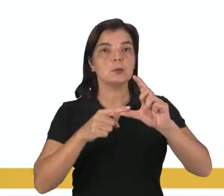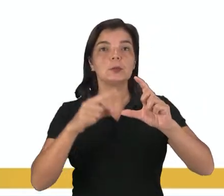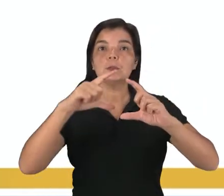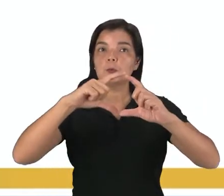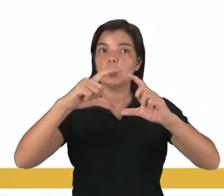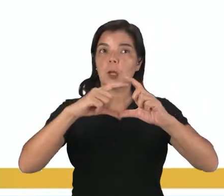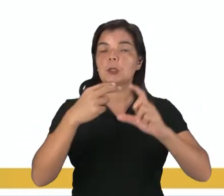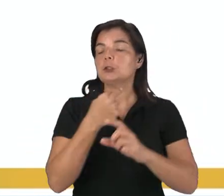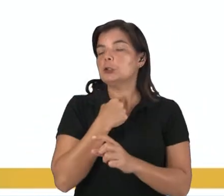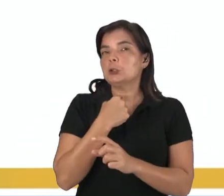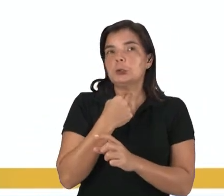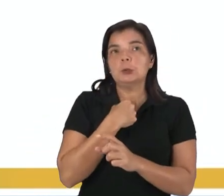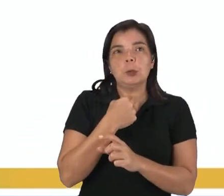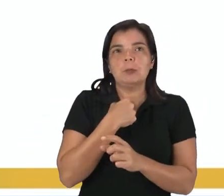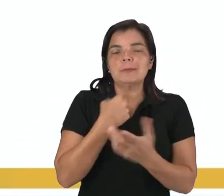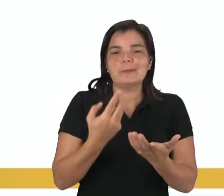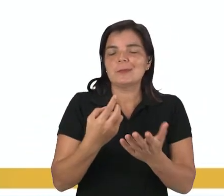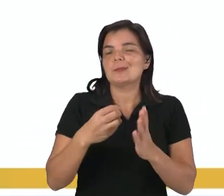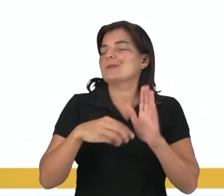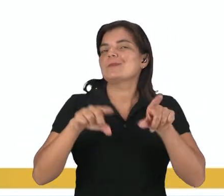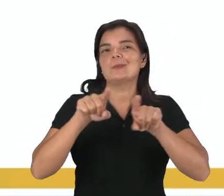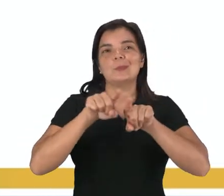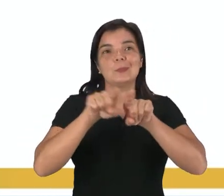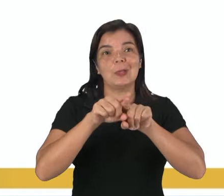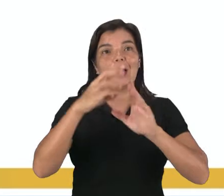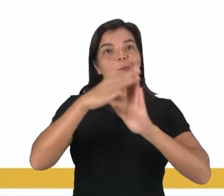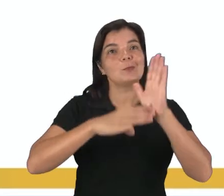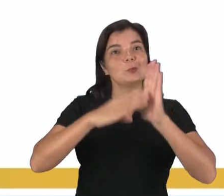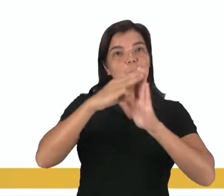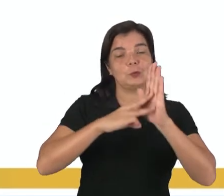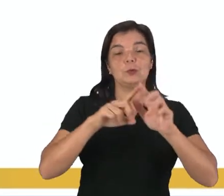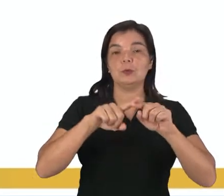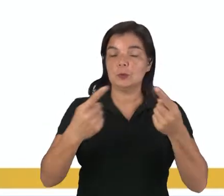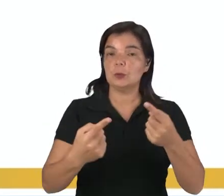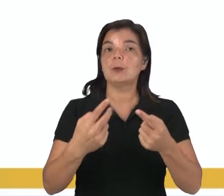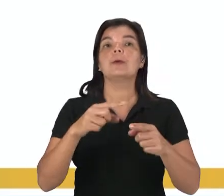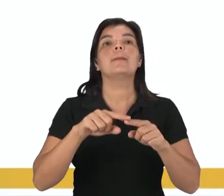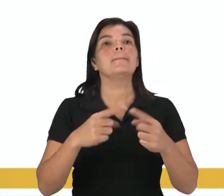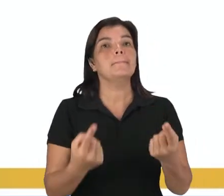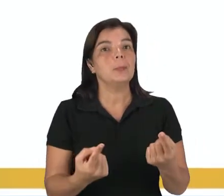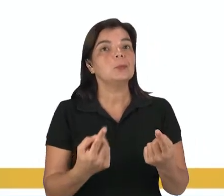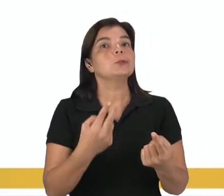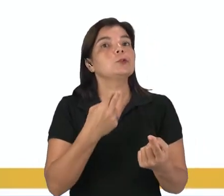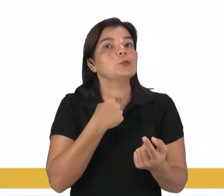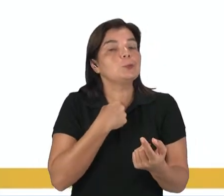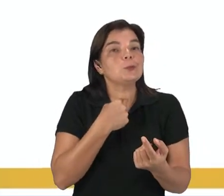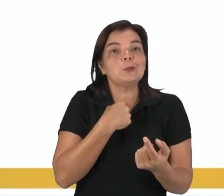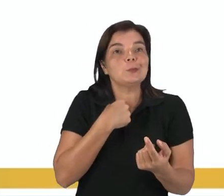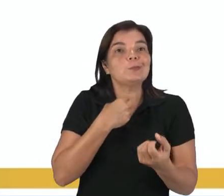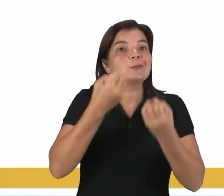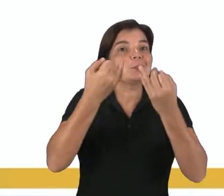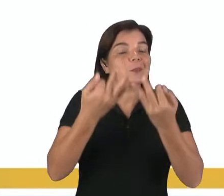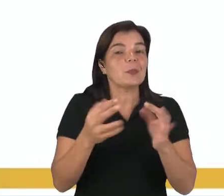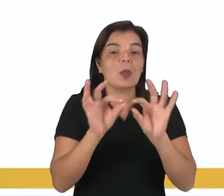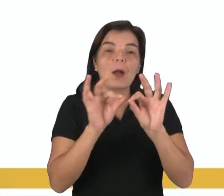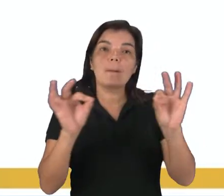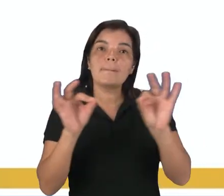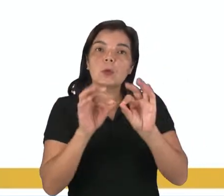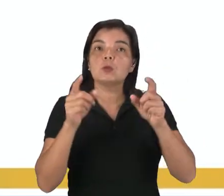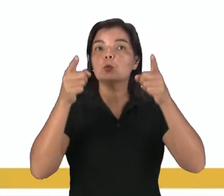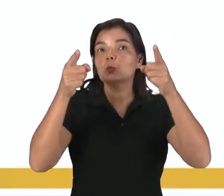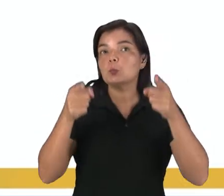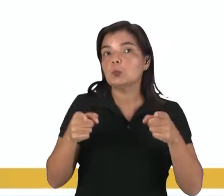no caso das regiões circulares mas não podemos adotar essa metodologia né já que nós não podemos